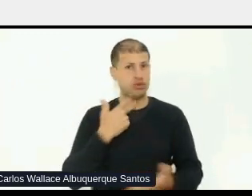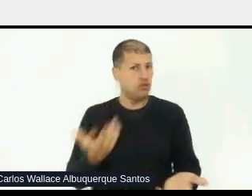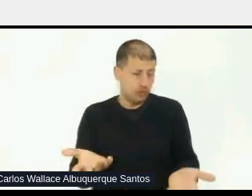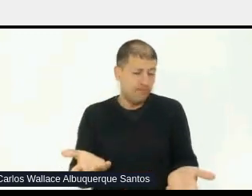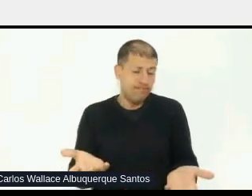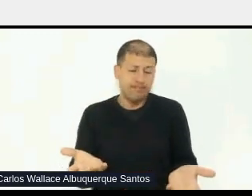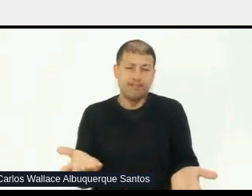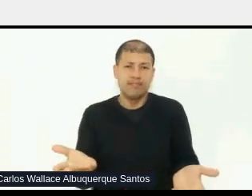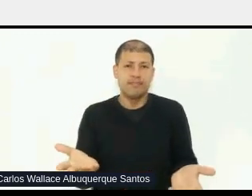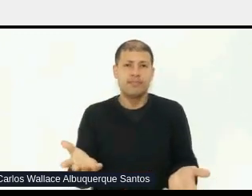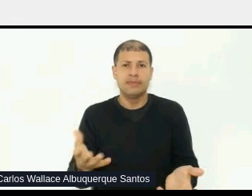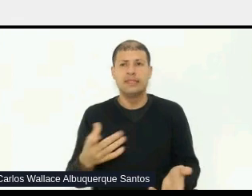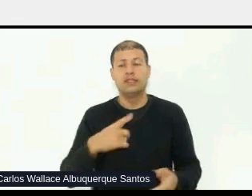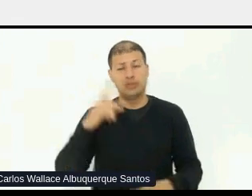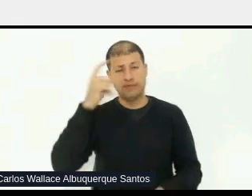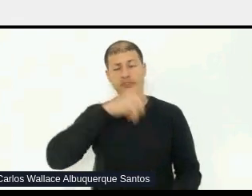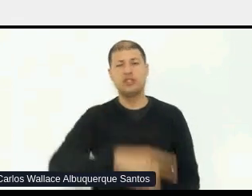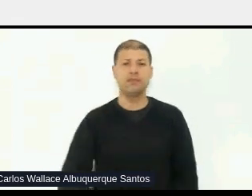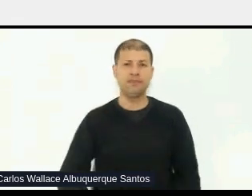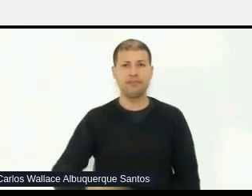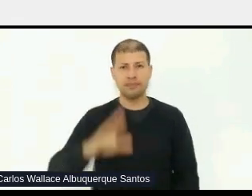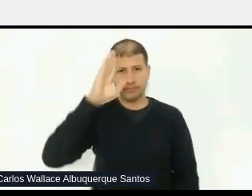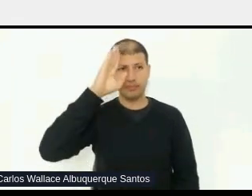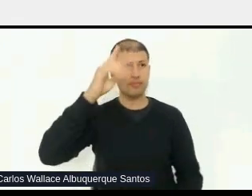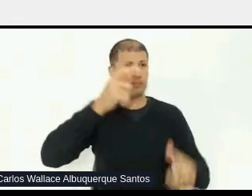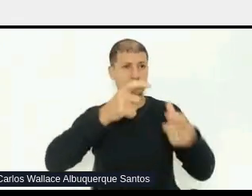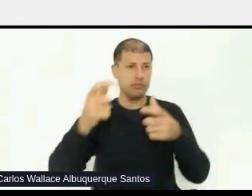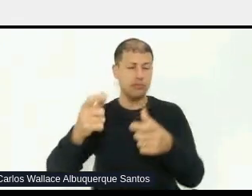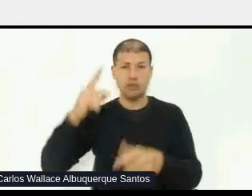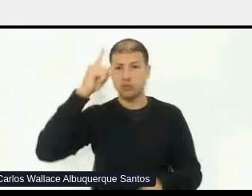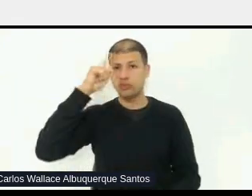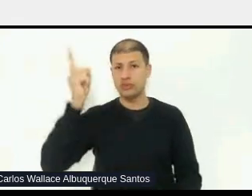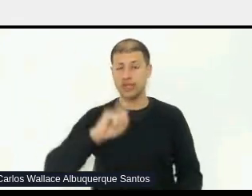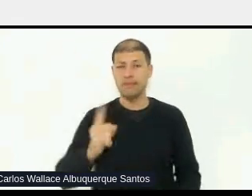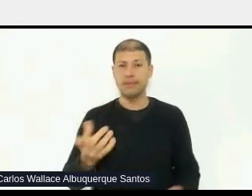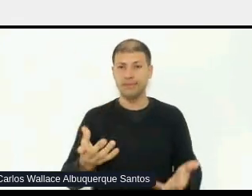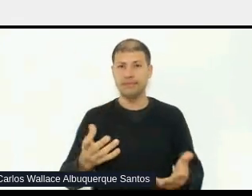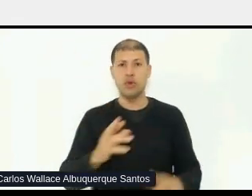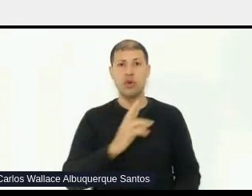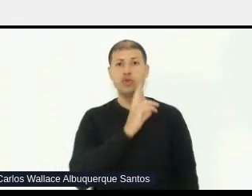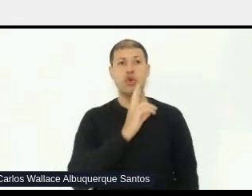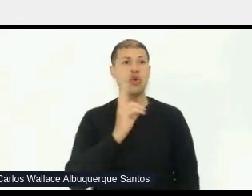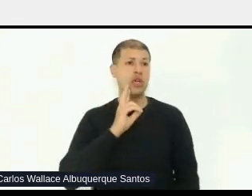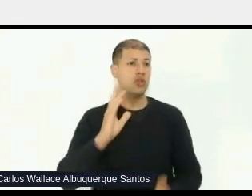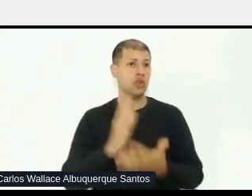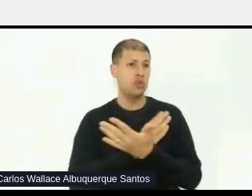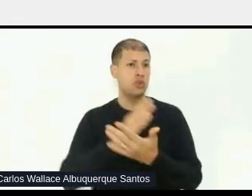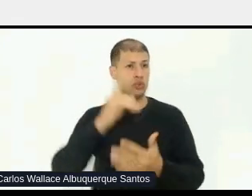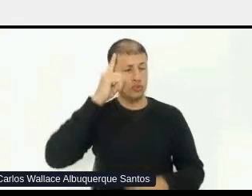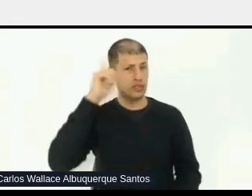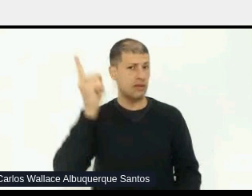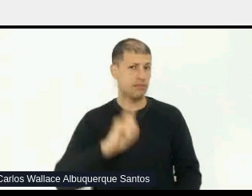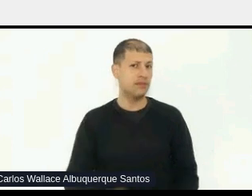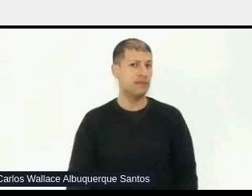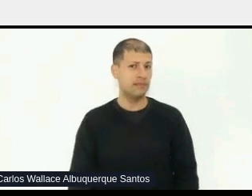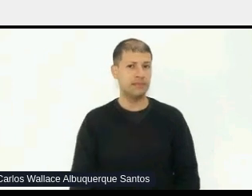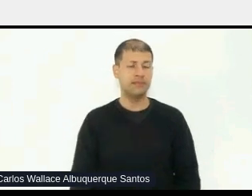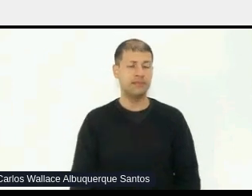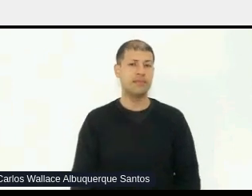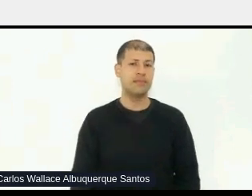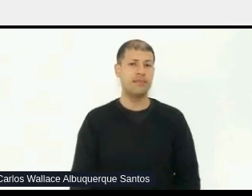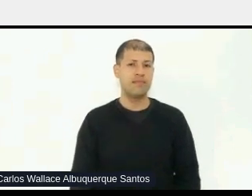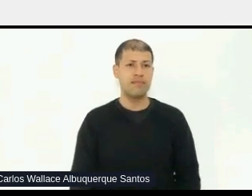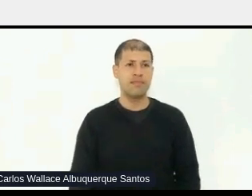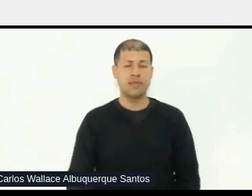tá? Principalmente em lugares que não têm conhecimento sobre isso, restaurantes que não têm conhecimento sobre isso, tá? Inclusive,